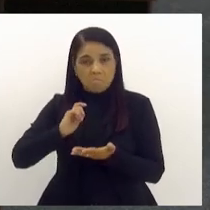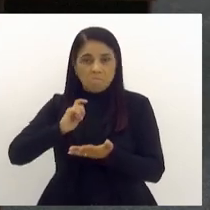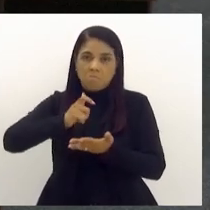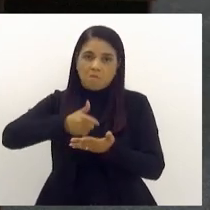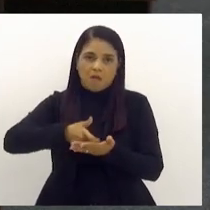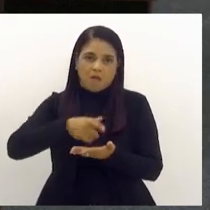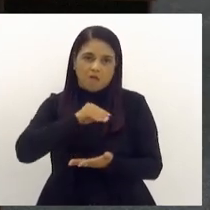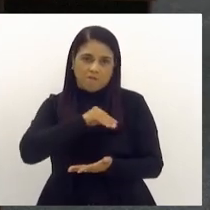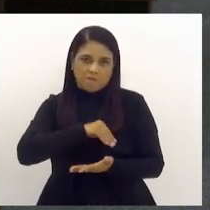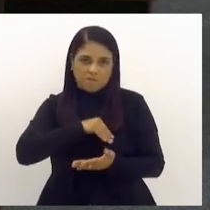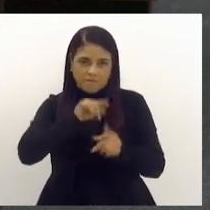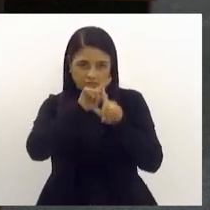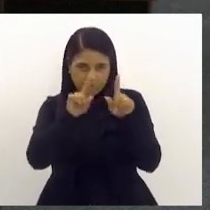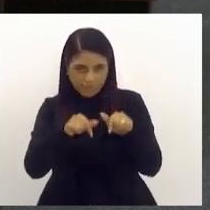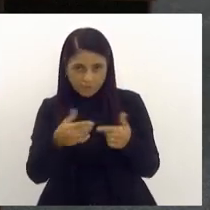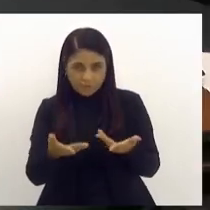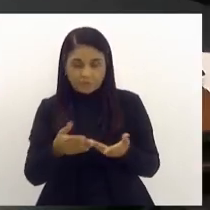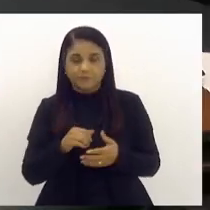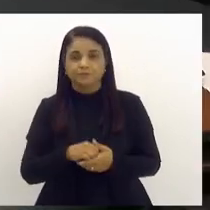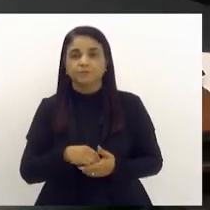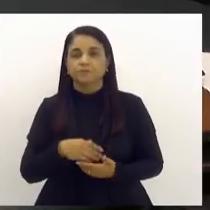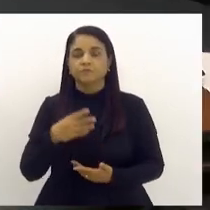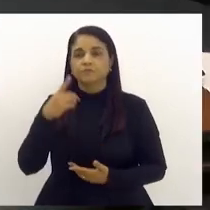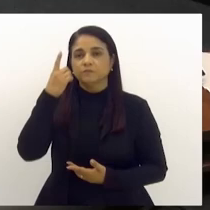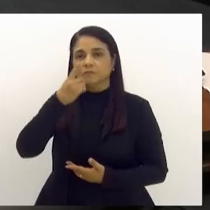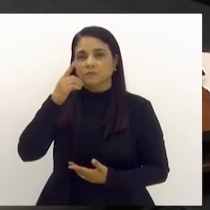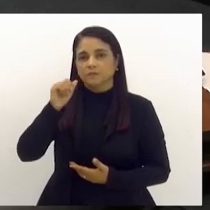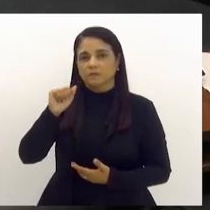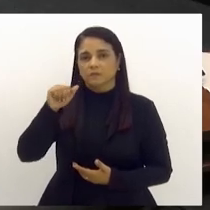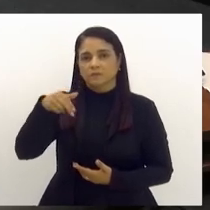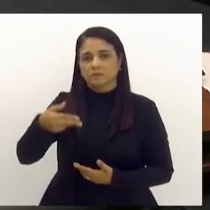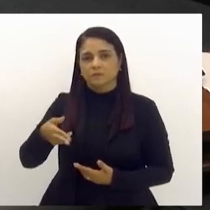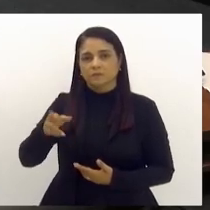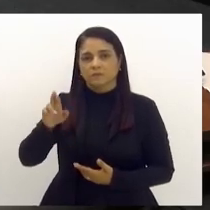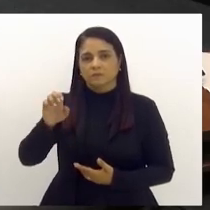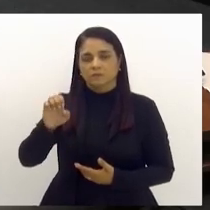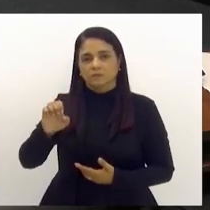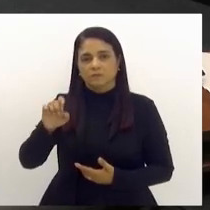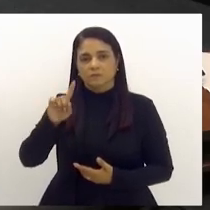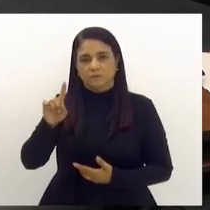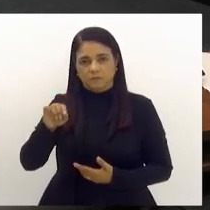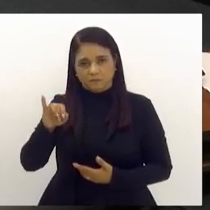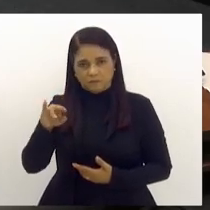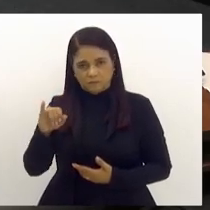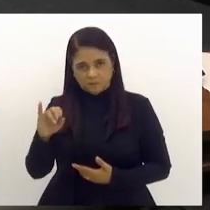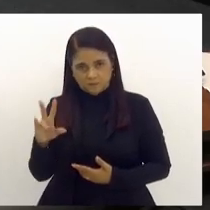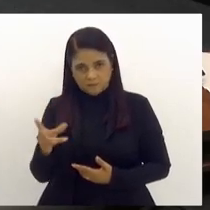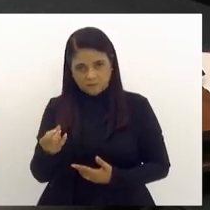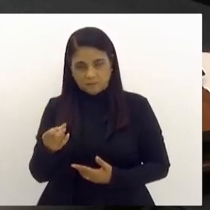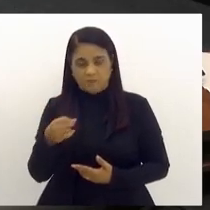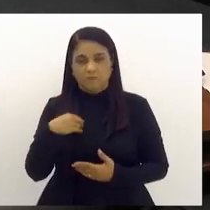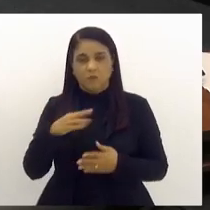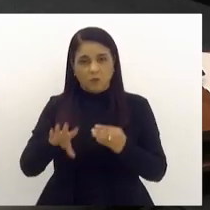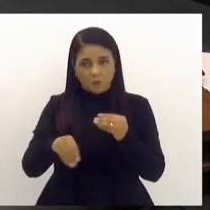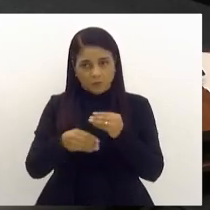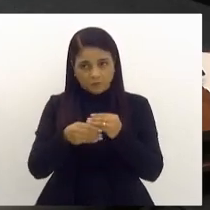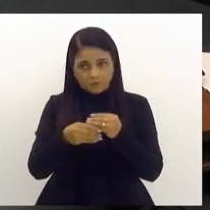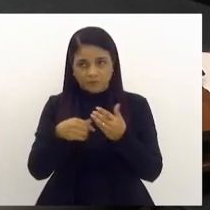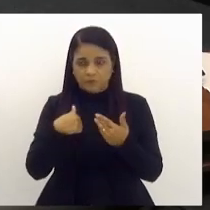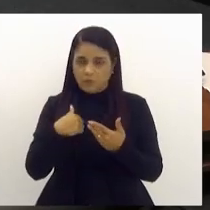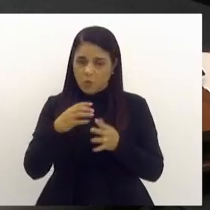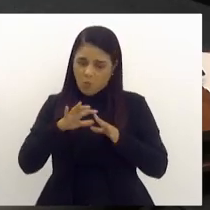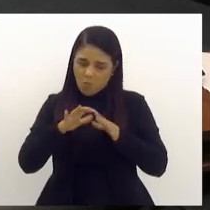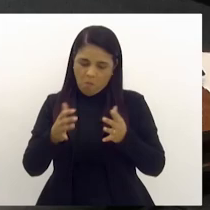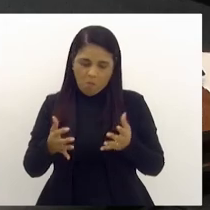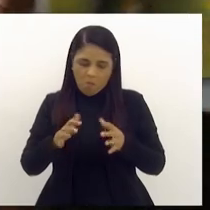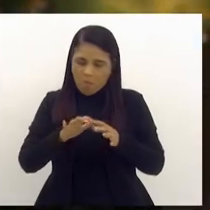pessoal. Deputado Andrezinho, só aqui complementando, é claro que eu não tenho bola de